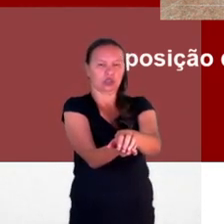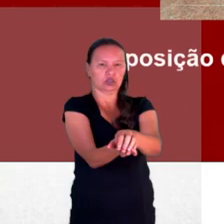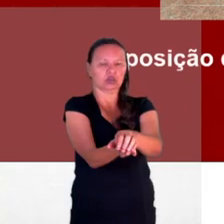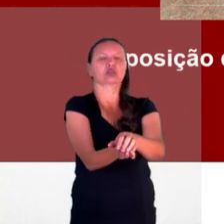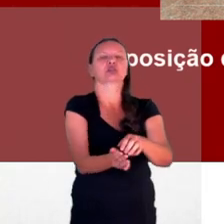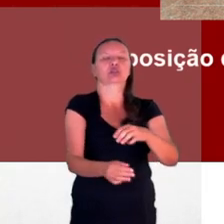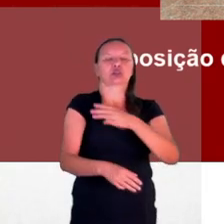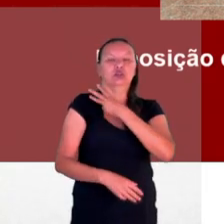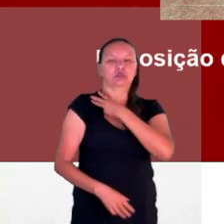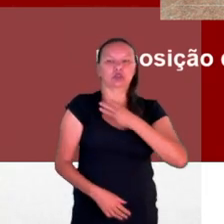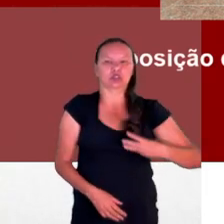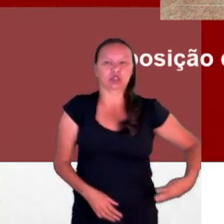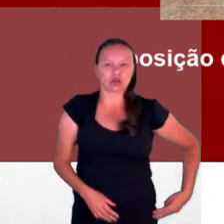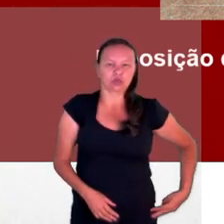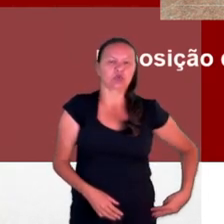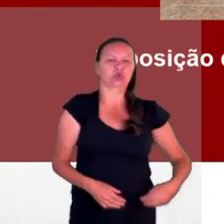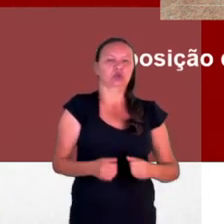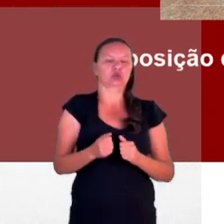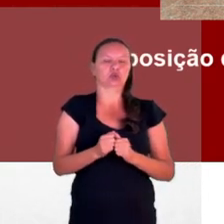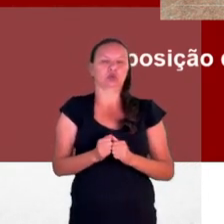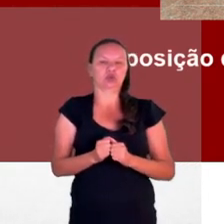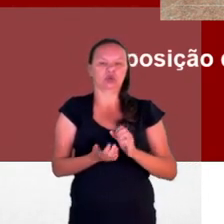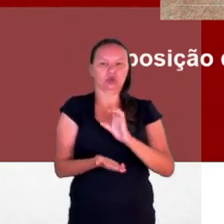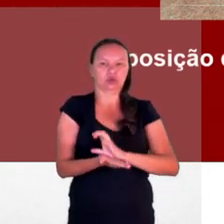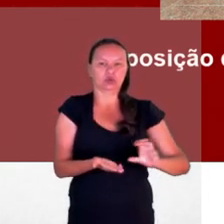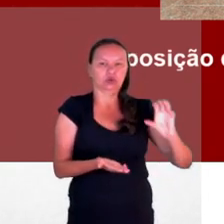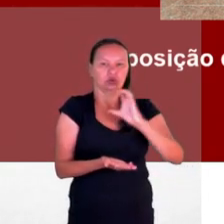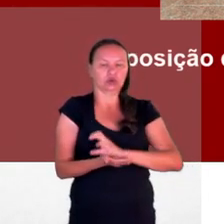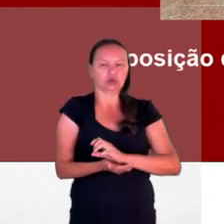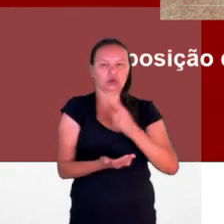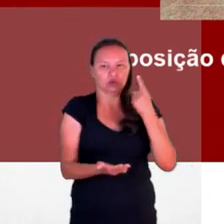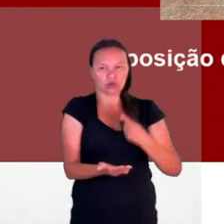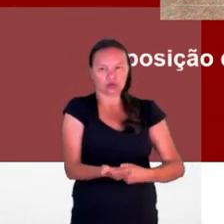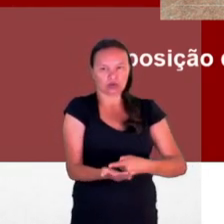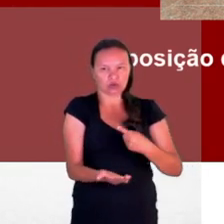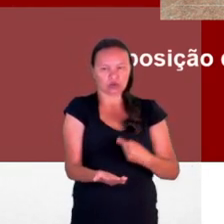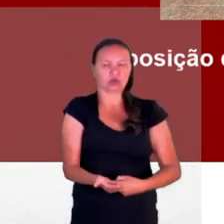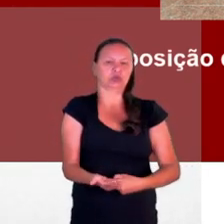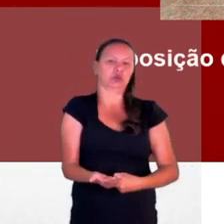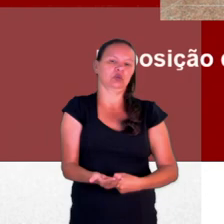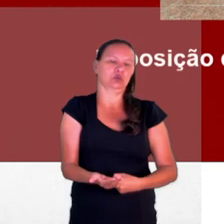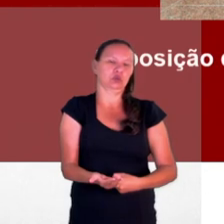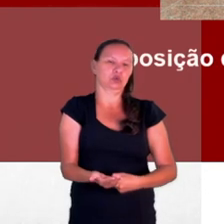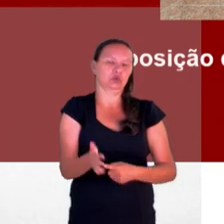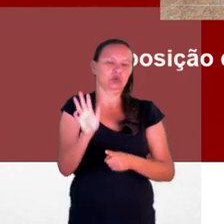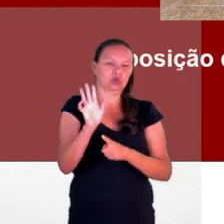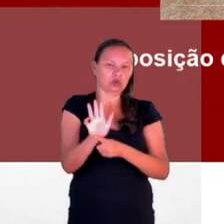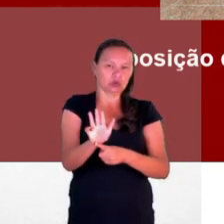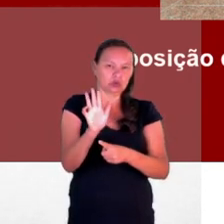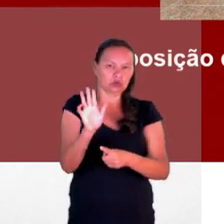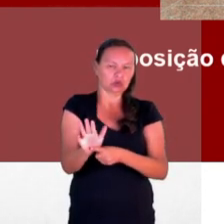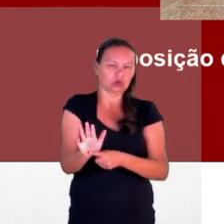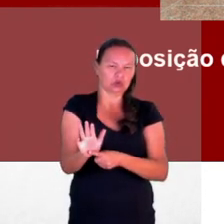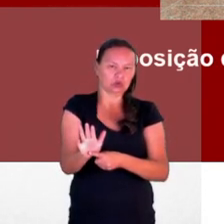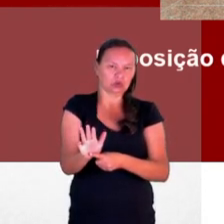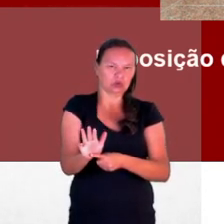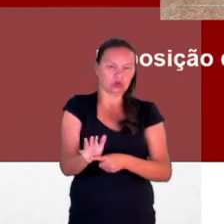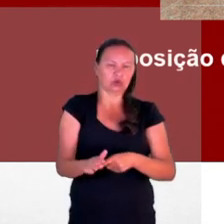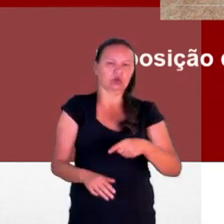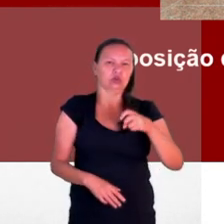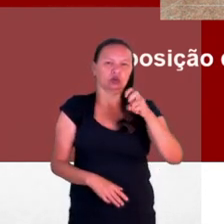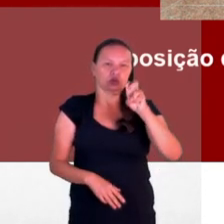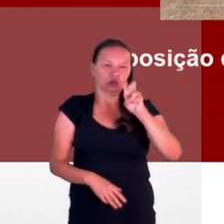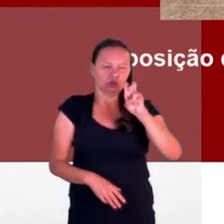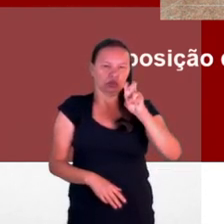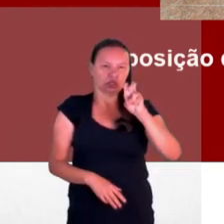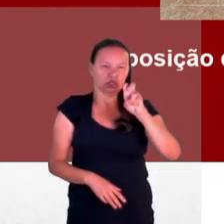ministério público e que culminou essa exposição com no dia 5 de setembro que é